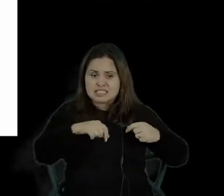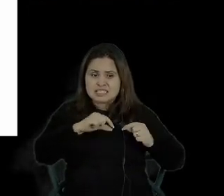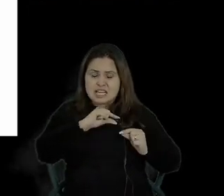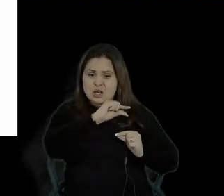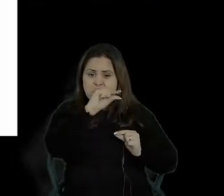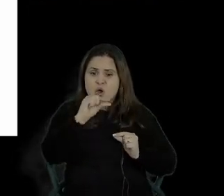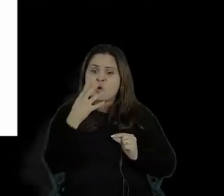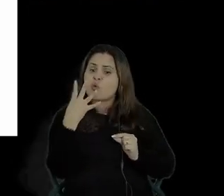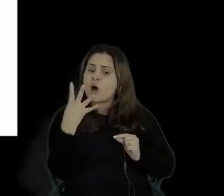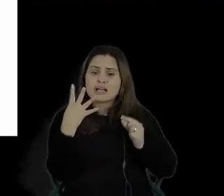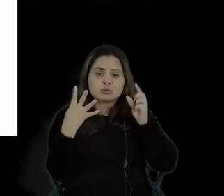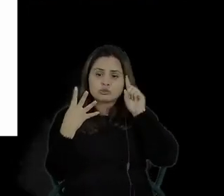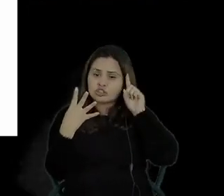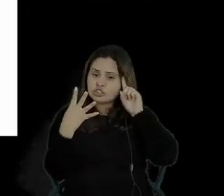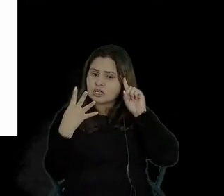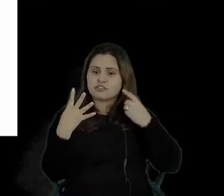vida.